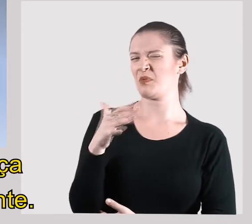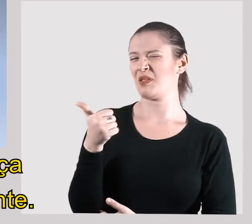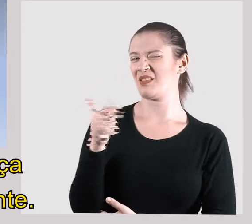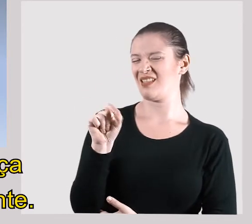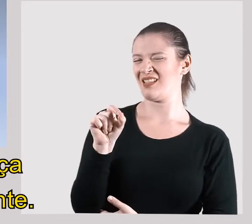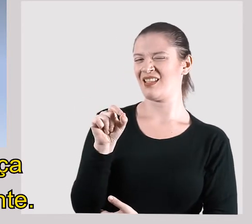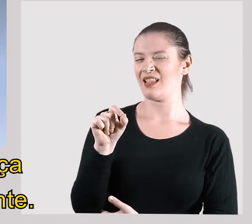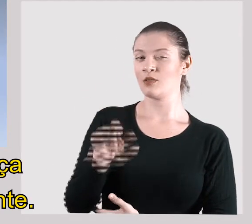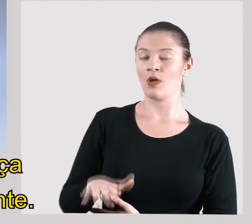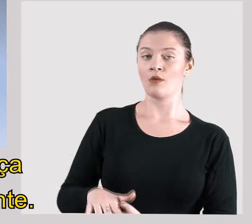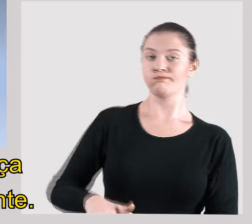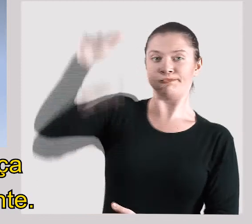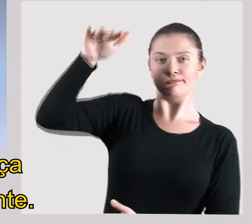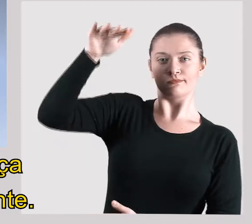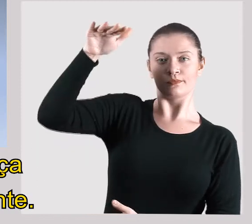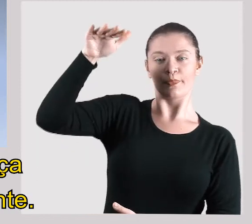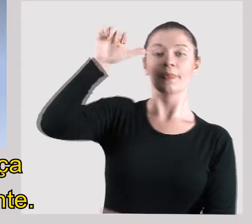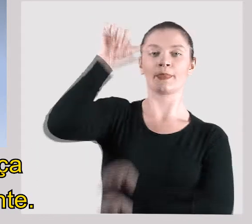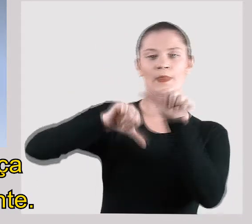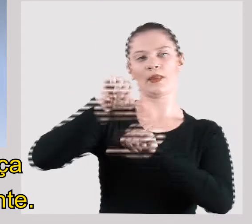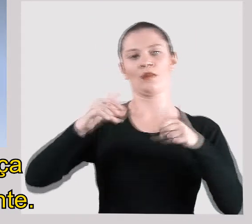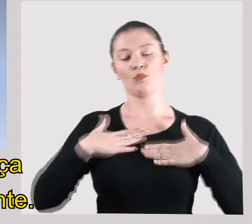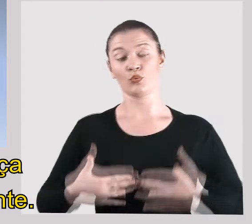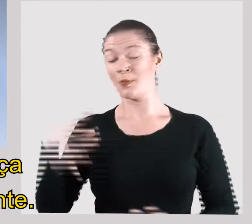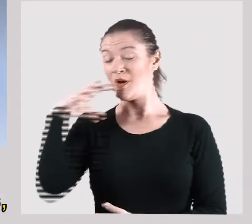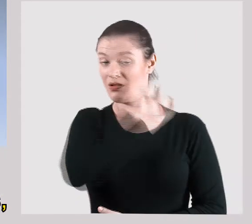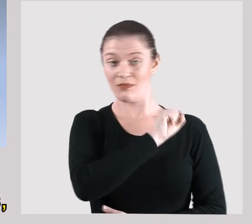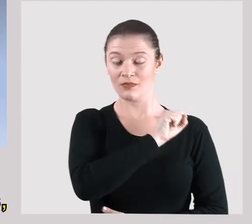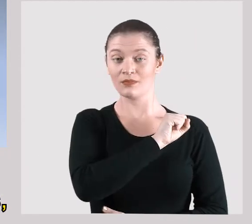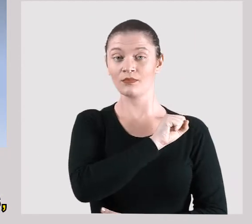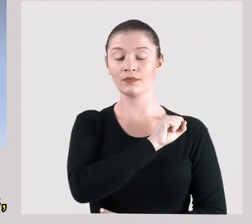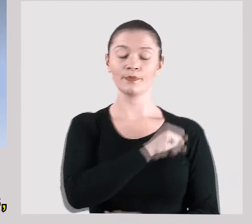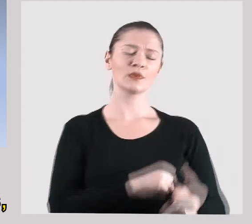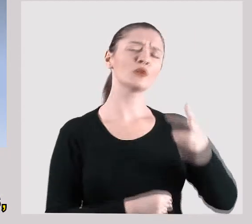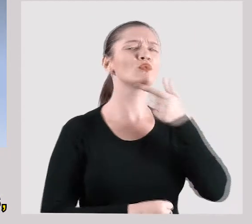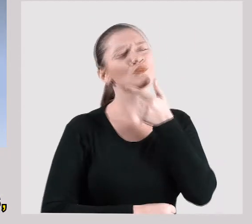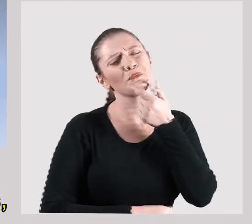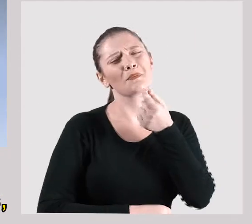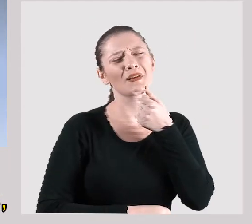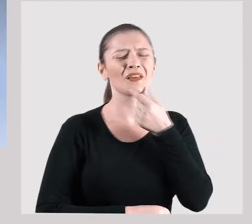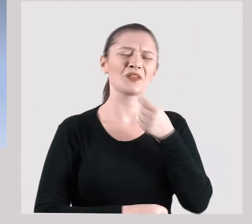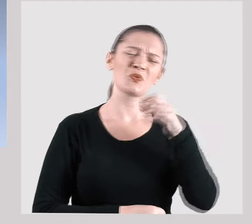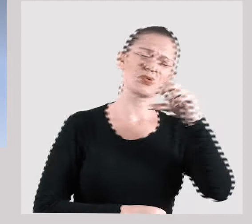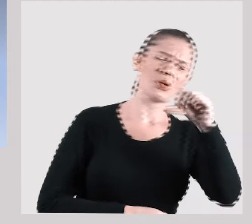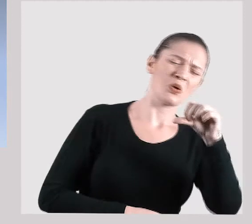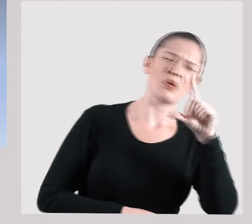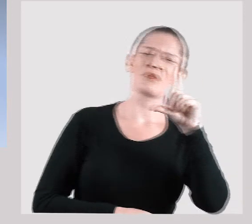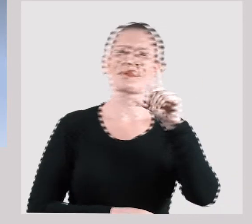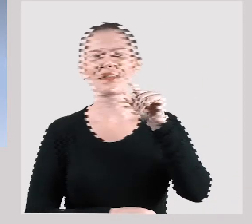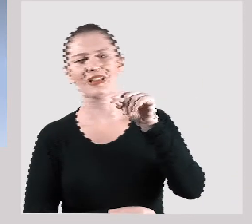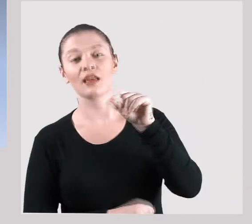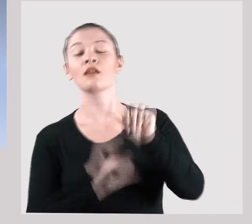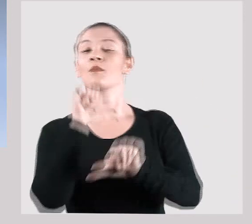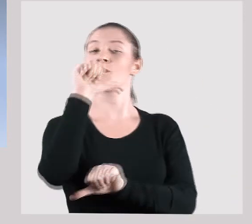e ela tem um crescimento e começa a mudar o corpo muito rapidamente, e o menino lá pelos 9, 10 anos começa